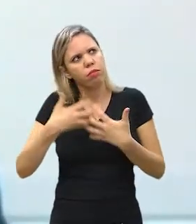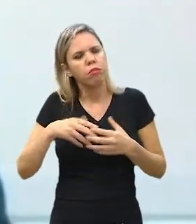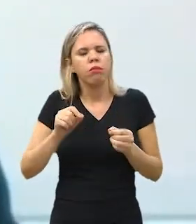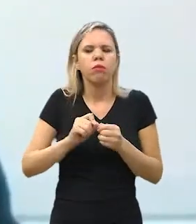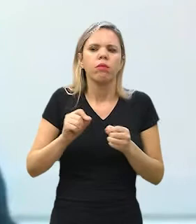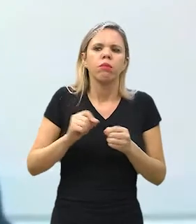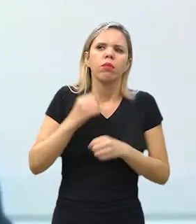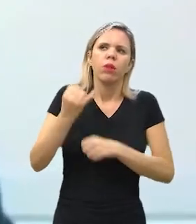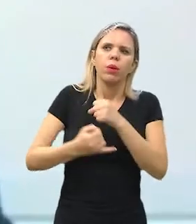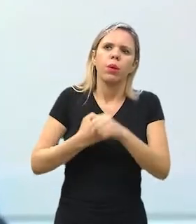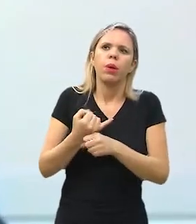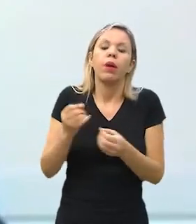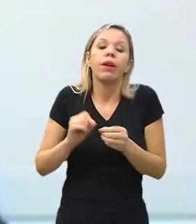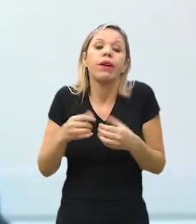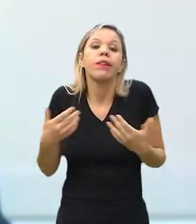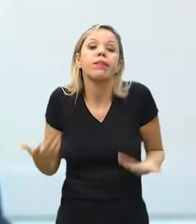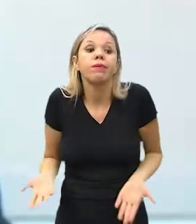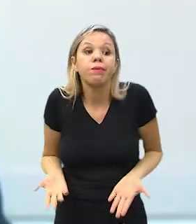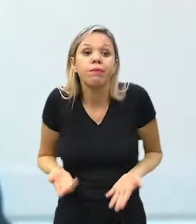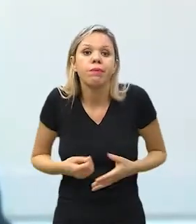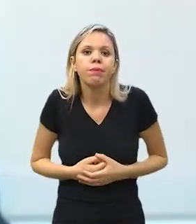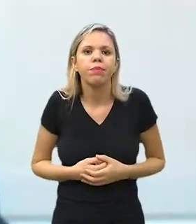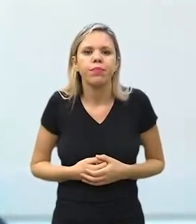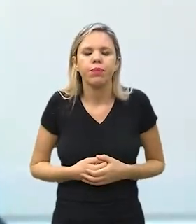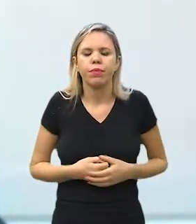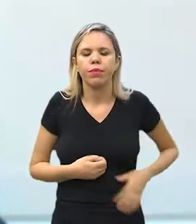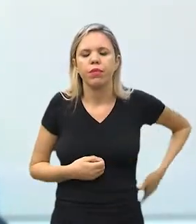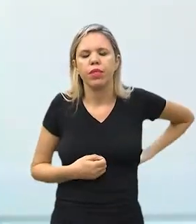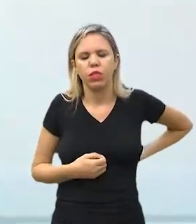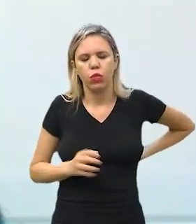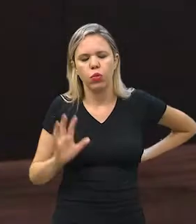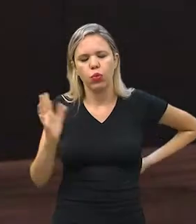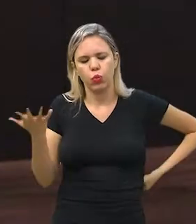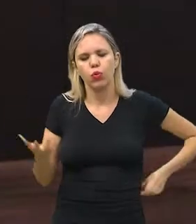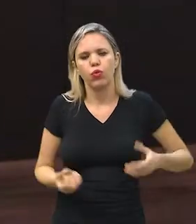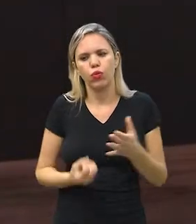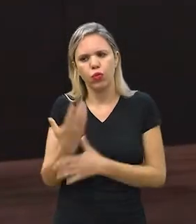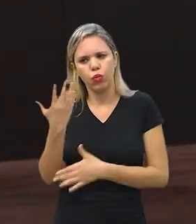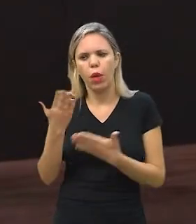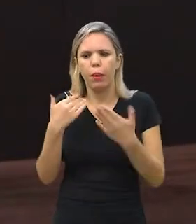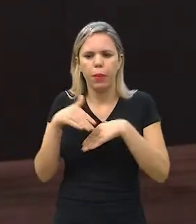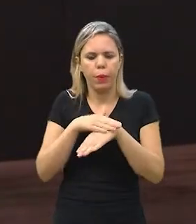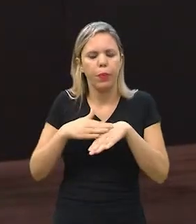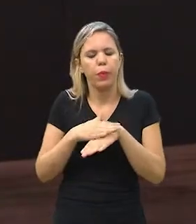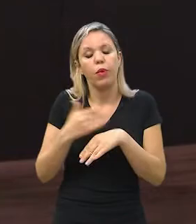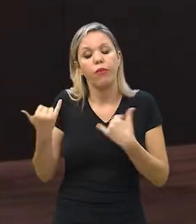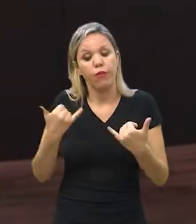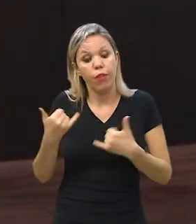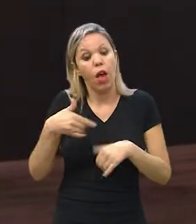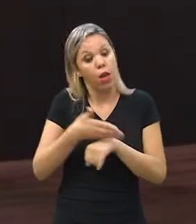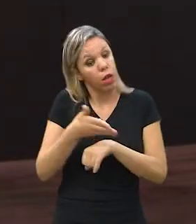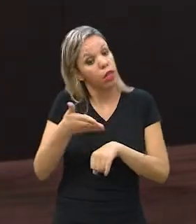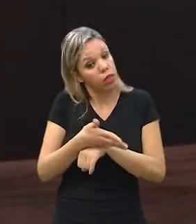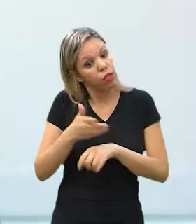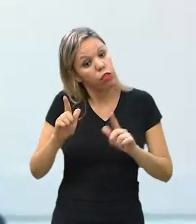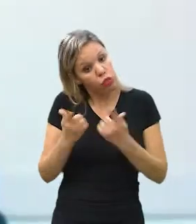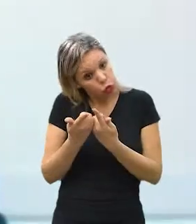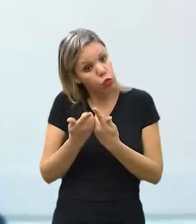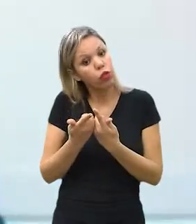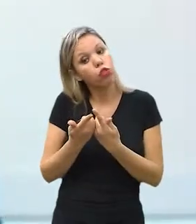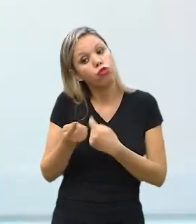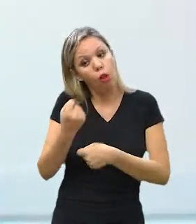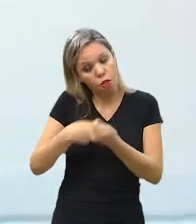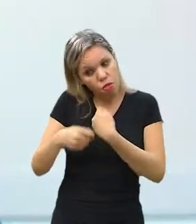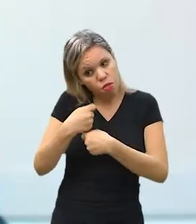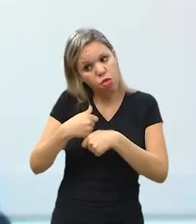Então eu tô pensando se eu faço internet, o que que eu faço, né? E aí foi onde surgiu essa conversa. Ele falou, olha, eu